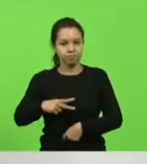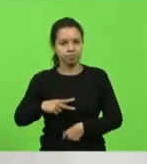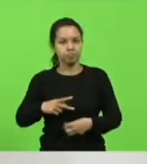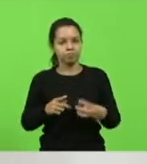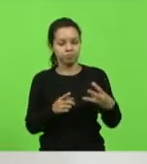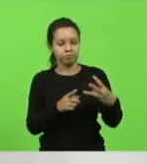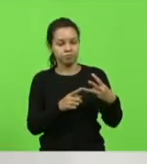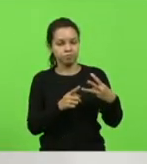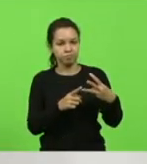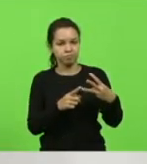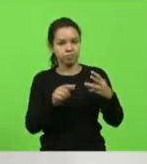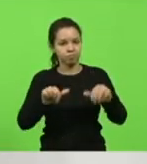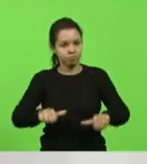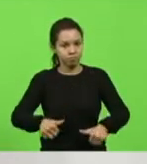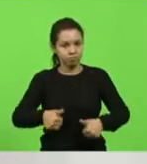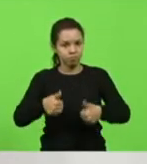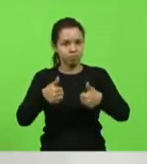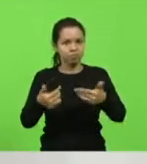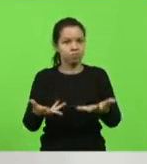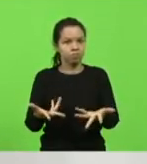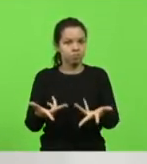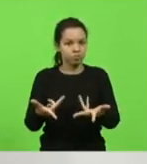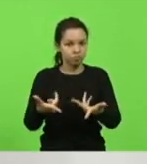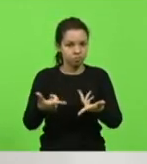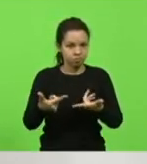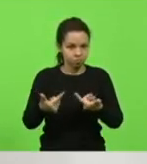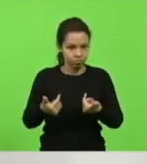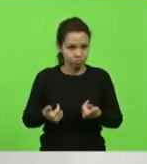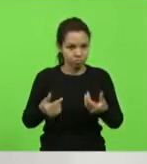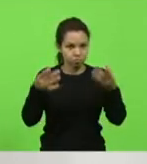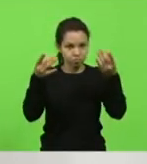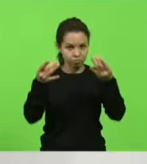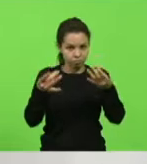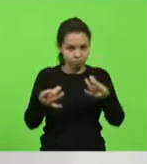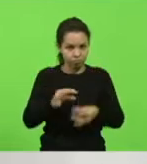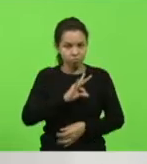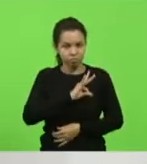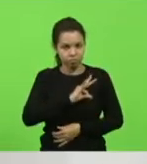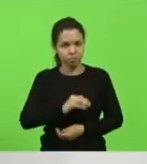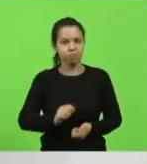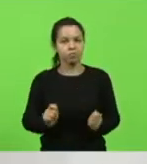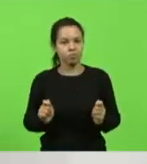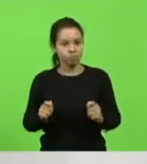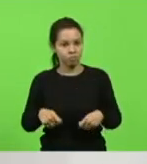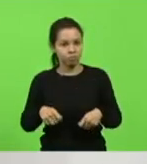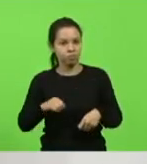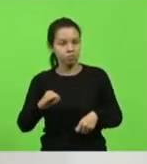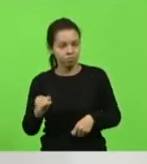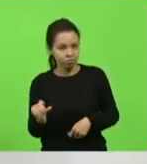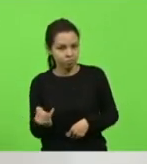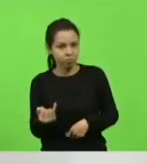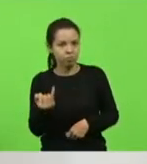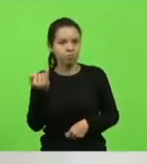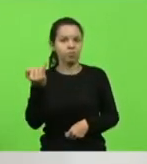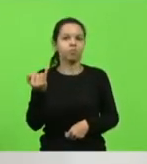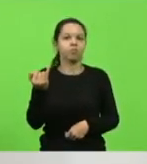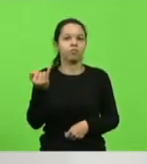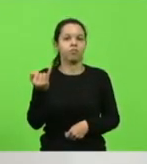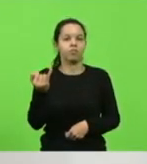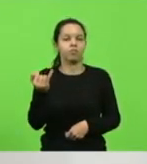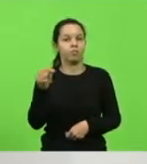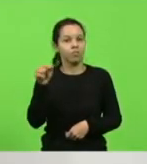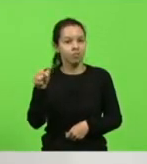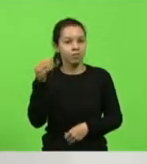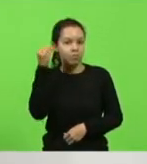melhoria da qualificação das especificações técnicas uma vez que se pode aproveitar a expertise técnica